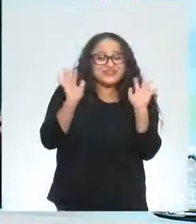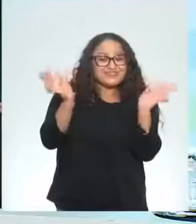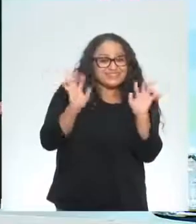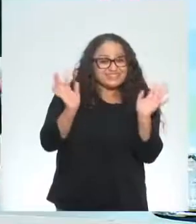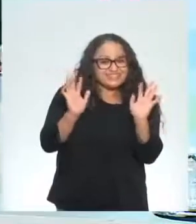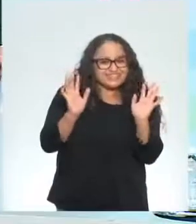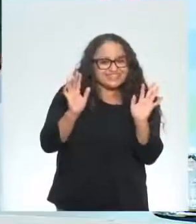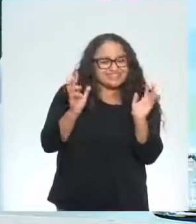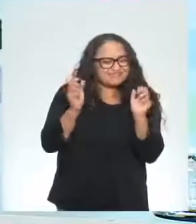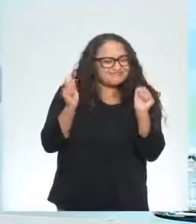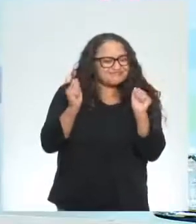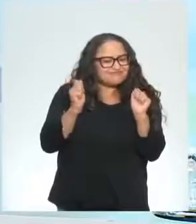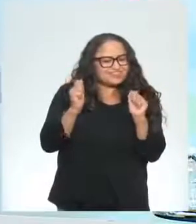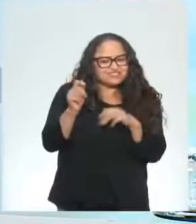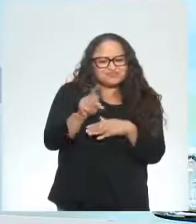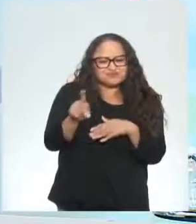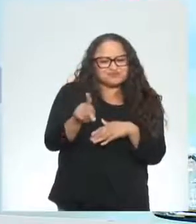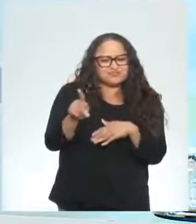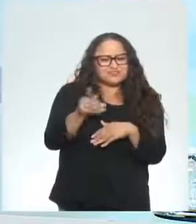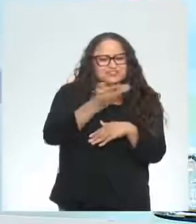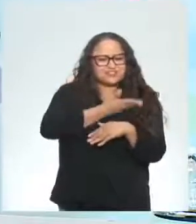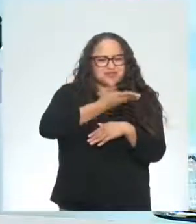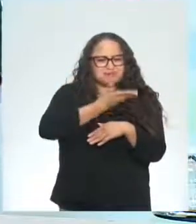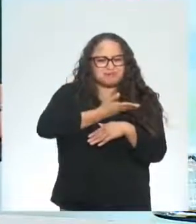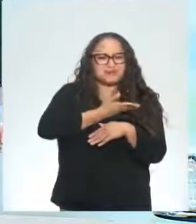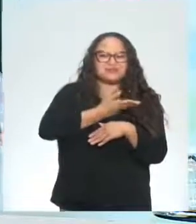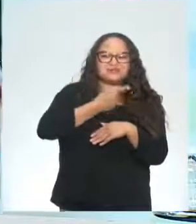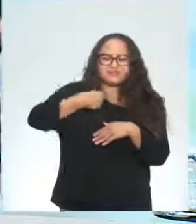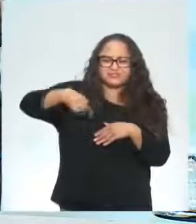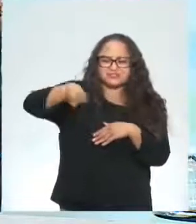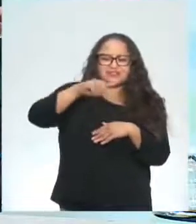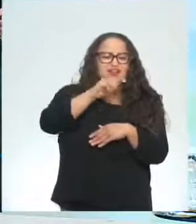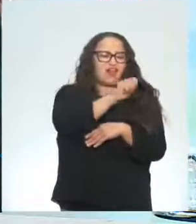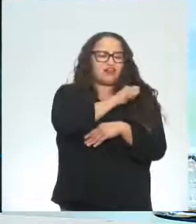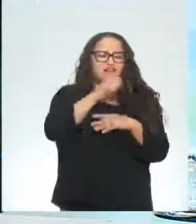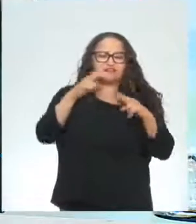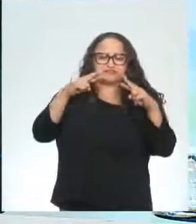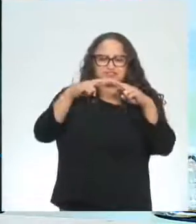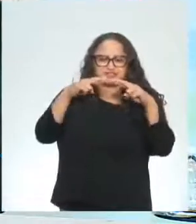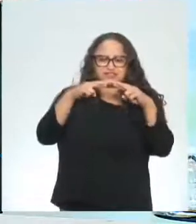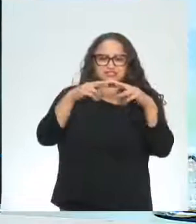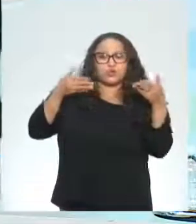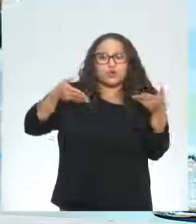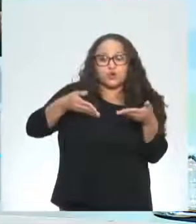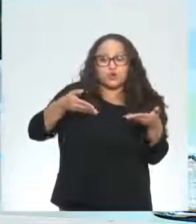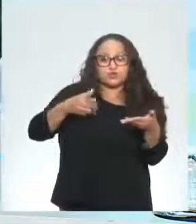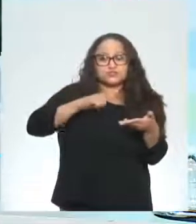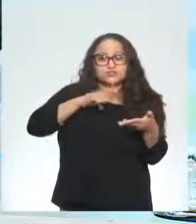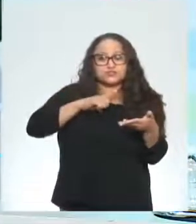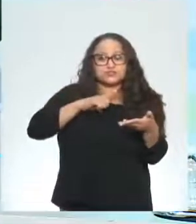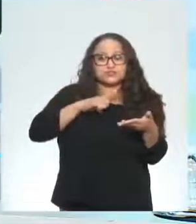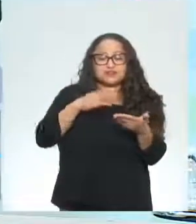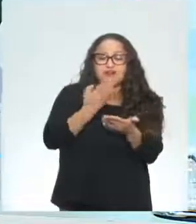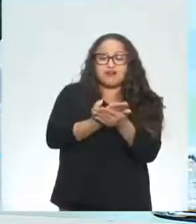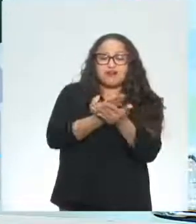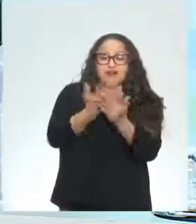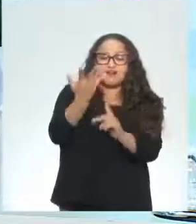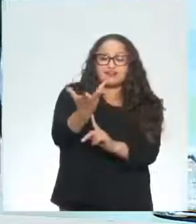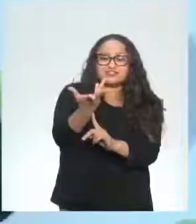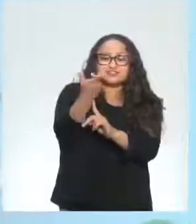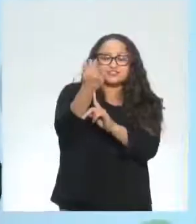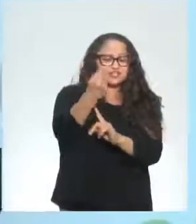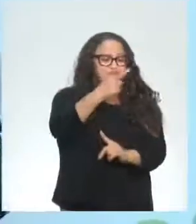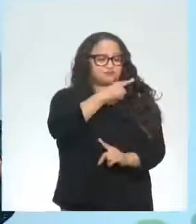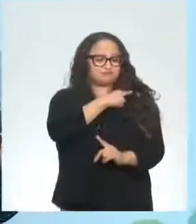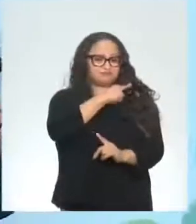Olá, queridos colegas professores, alunos da rede. Hoje nós estaremos aqui com mais uma aula de arte para a primeira série